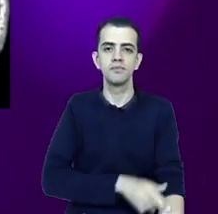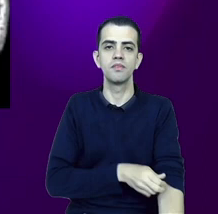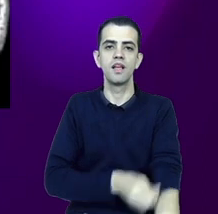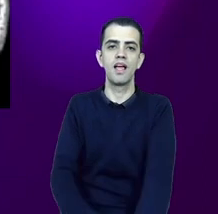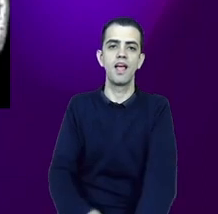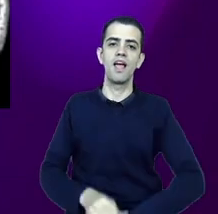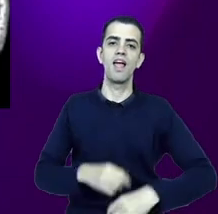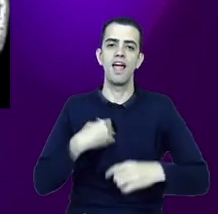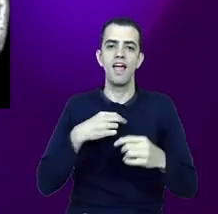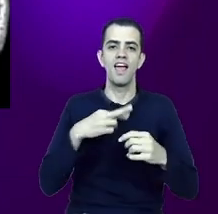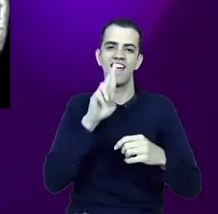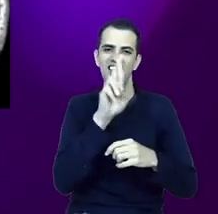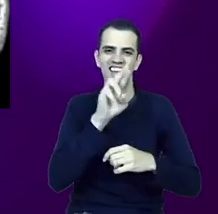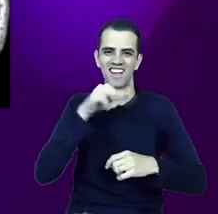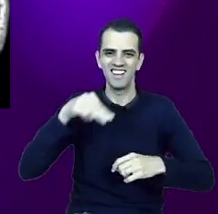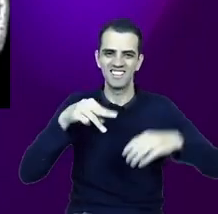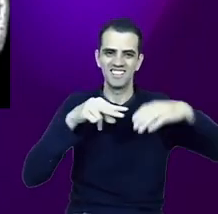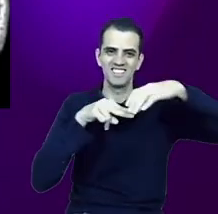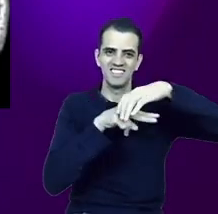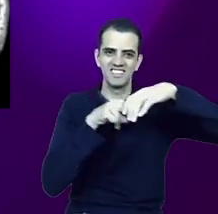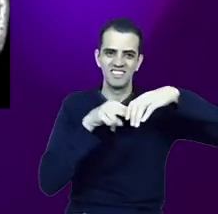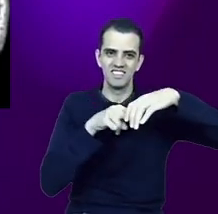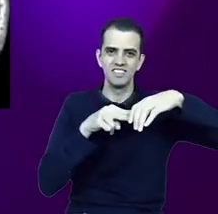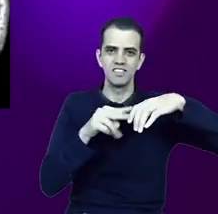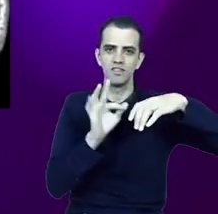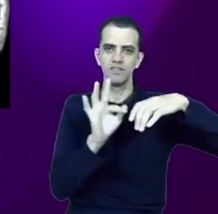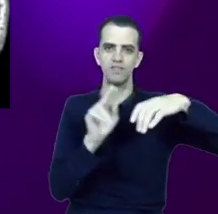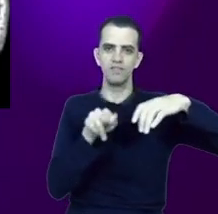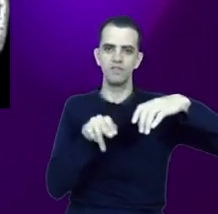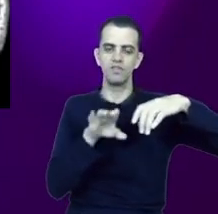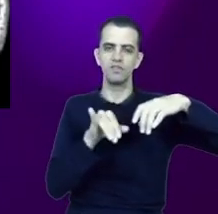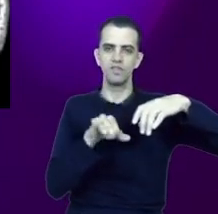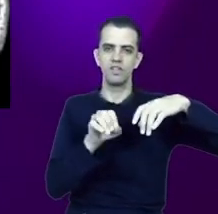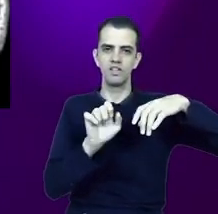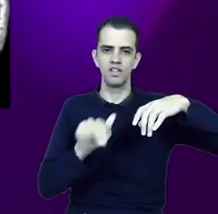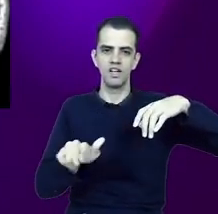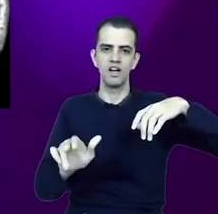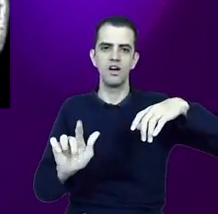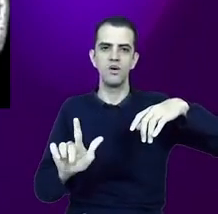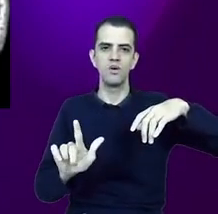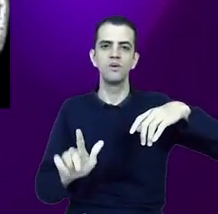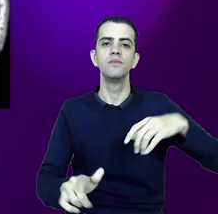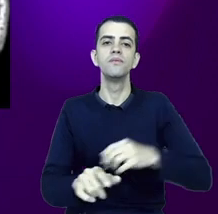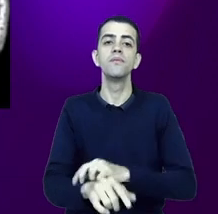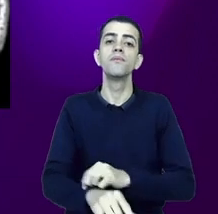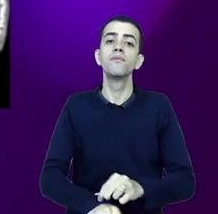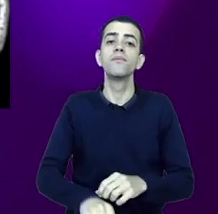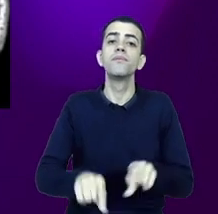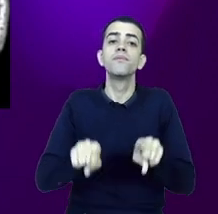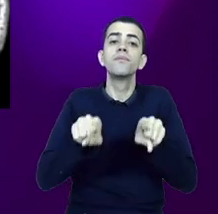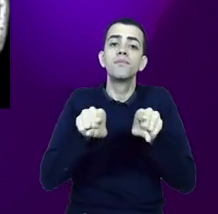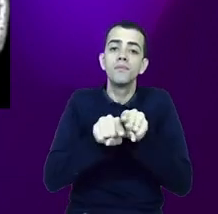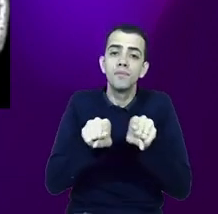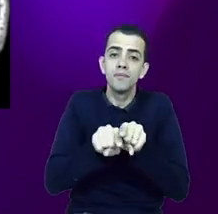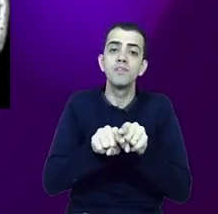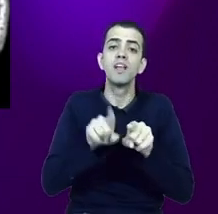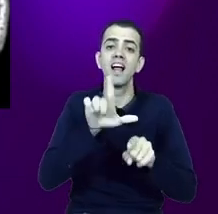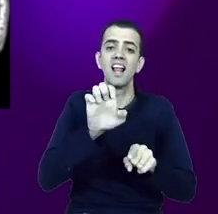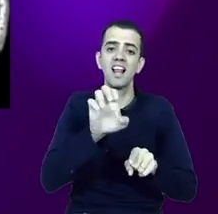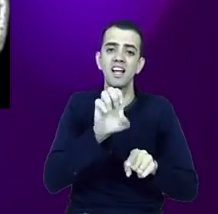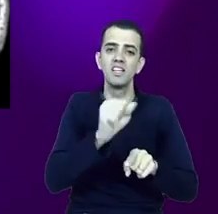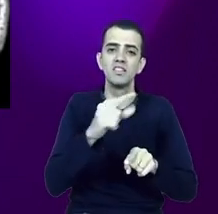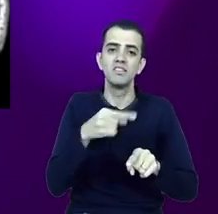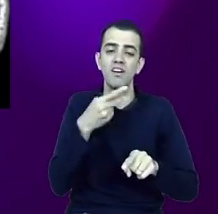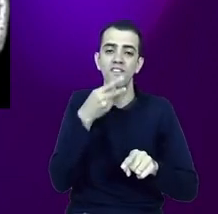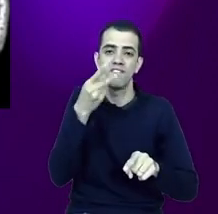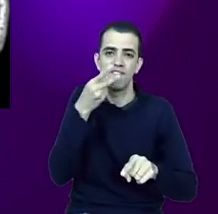ressonância funcional. A ressonância funcional, ela ainda tem que ser vista no tocante à ressecção de lesões em área da fala com